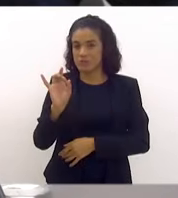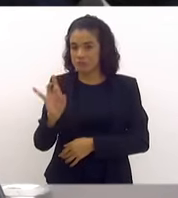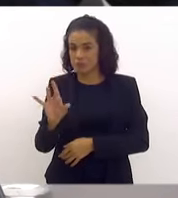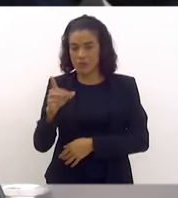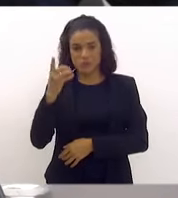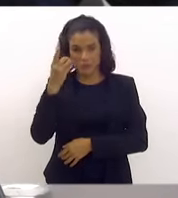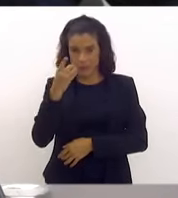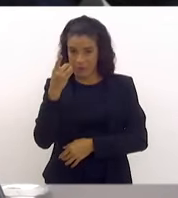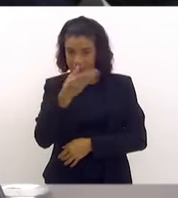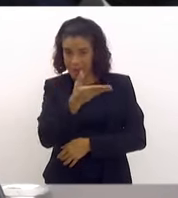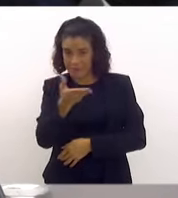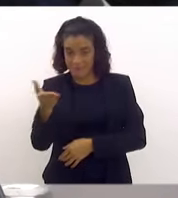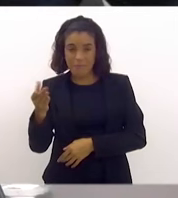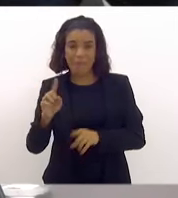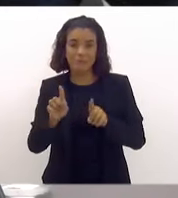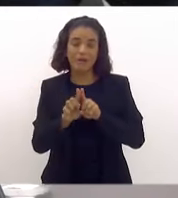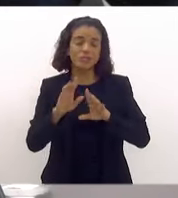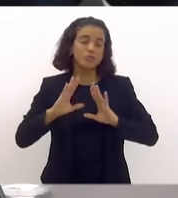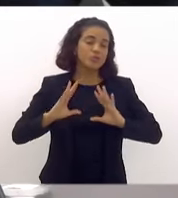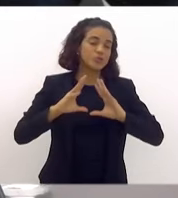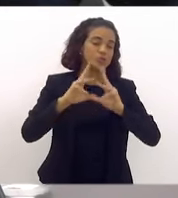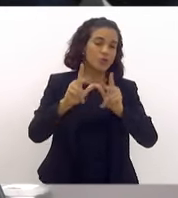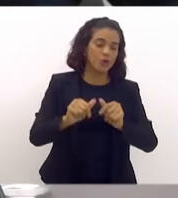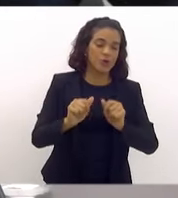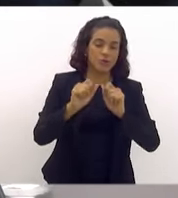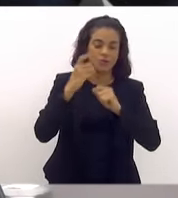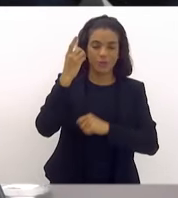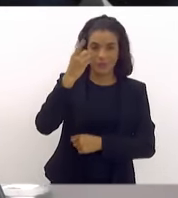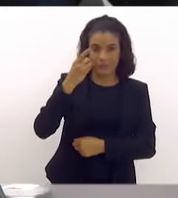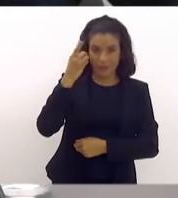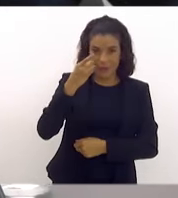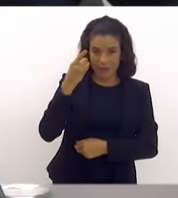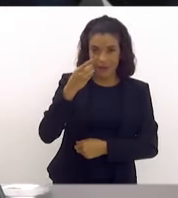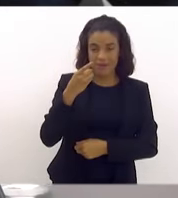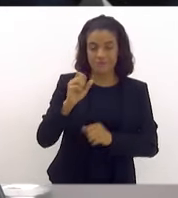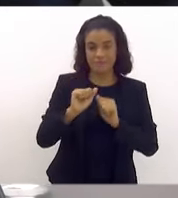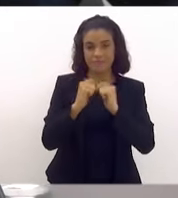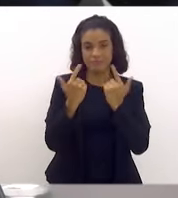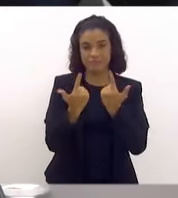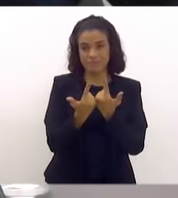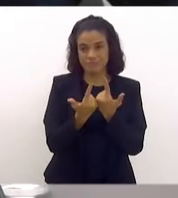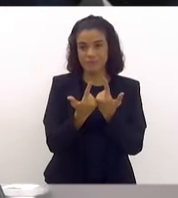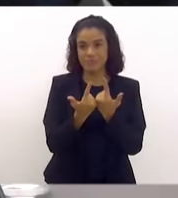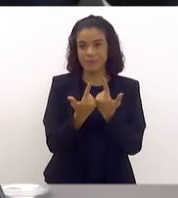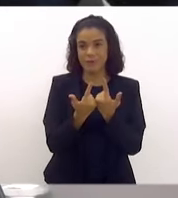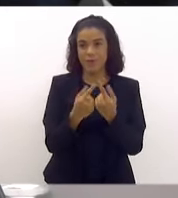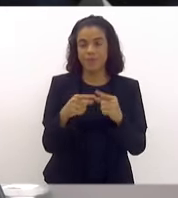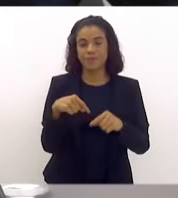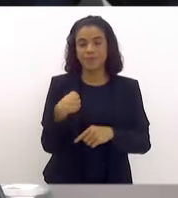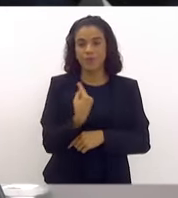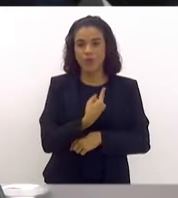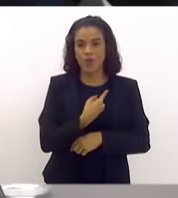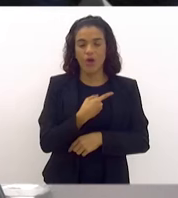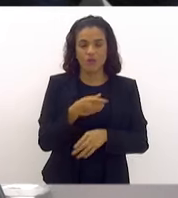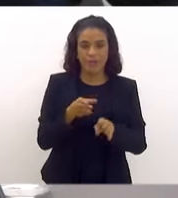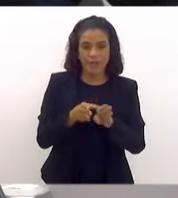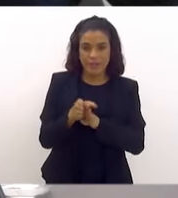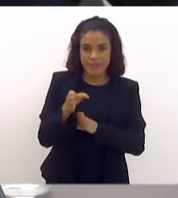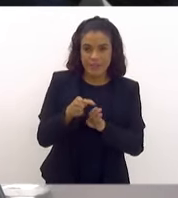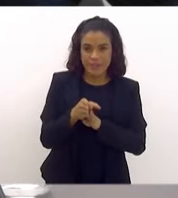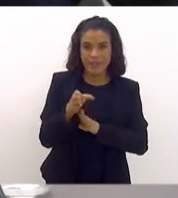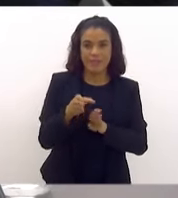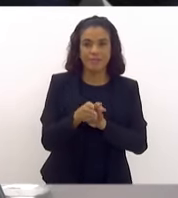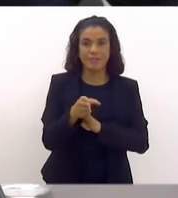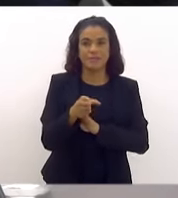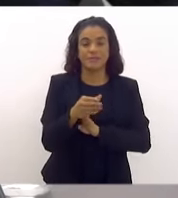deputados presentes mas de toda a casa Legislativa eh nós ali eh lidamos e orientamos